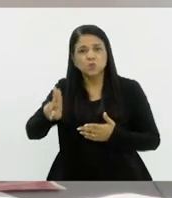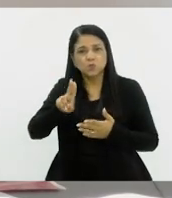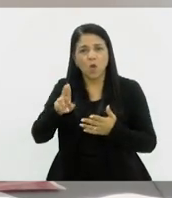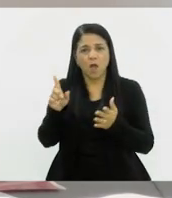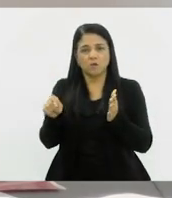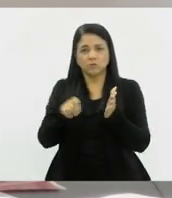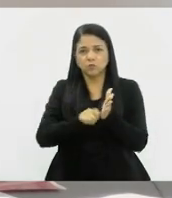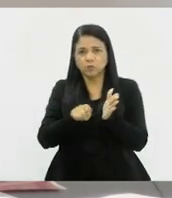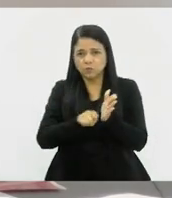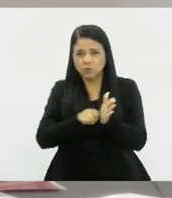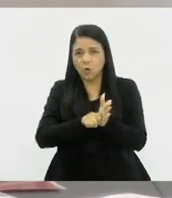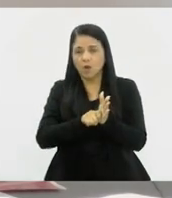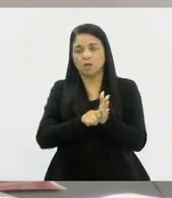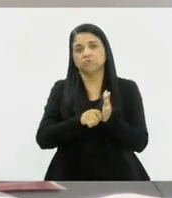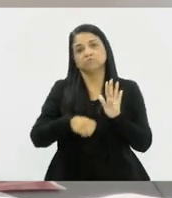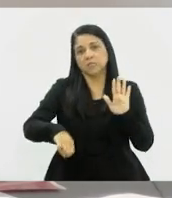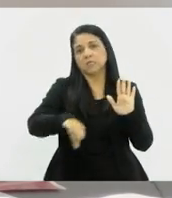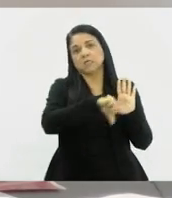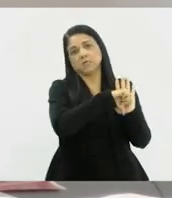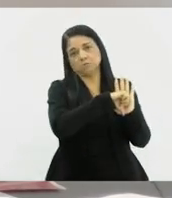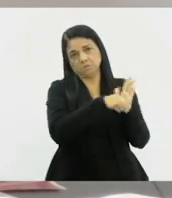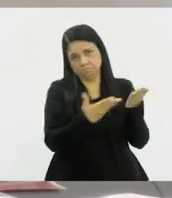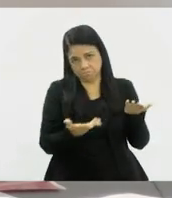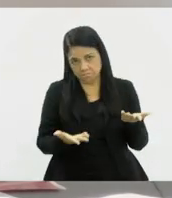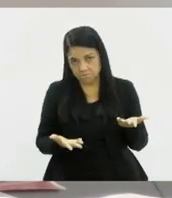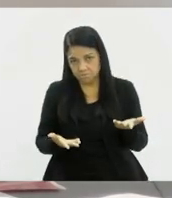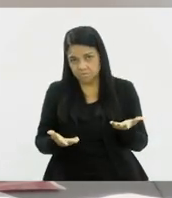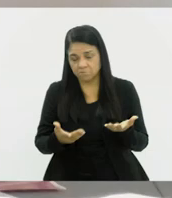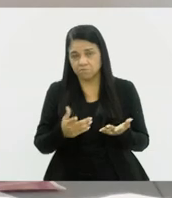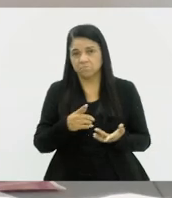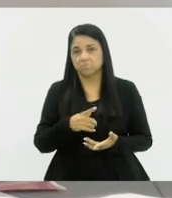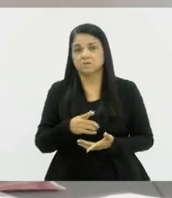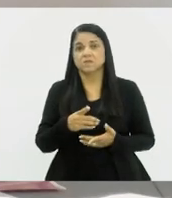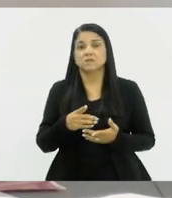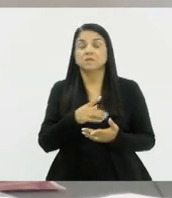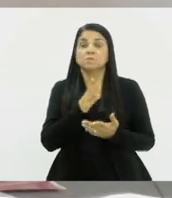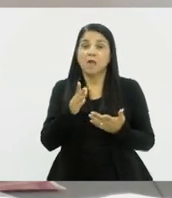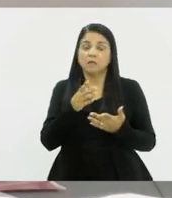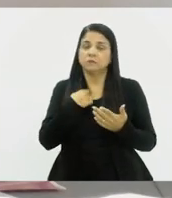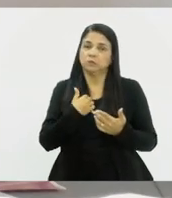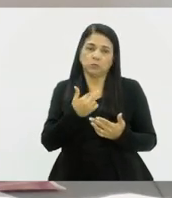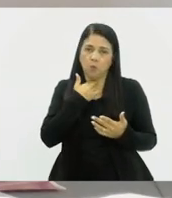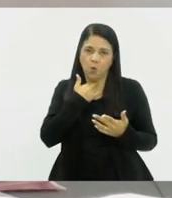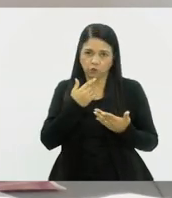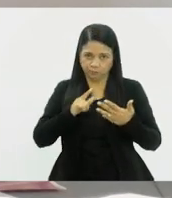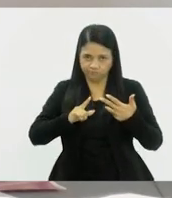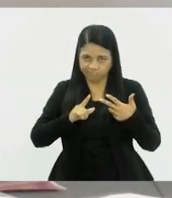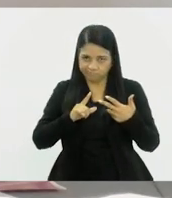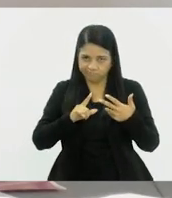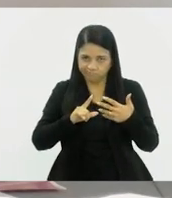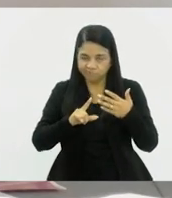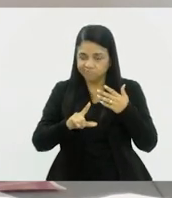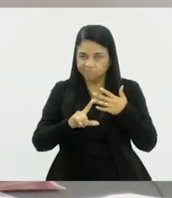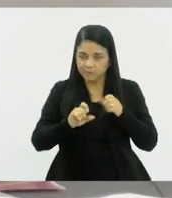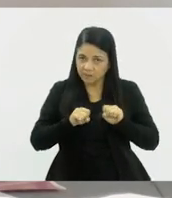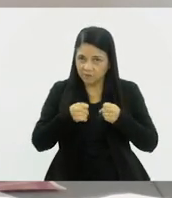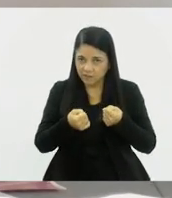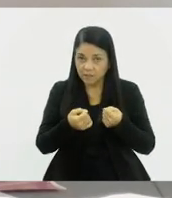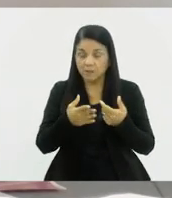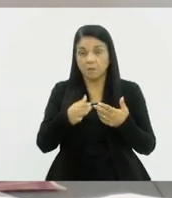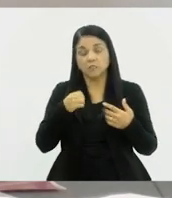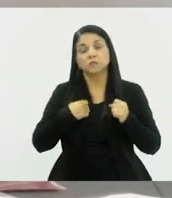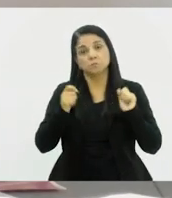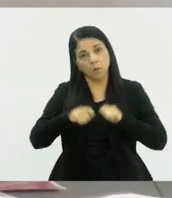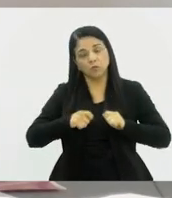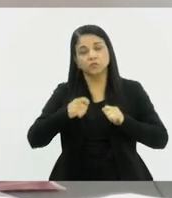é é um criminoso bom então sobre esse ponto a gente não pode legislar mas podemos sim refletir nós temos